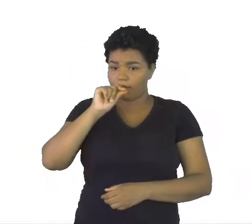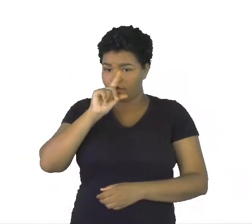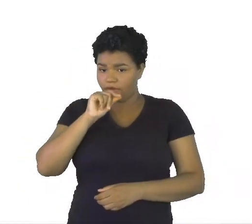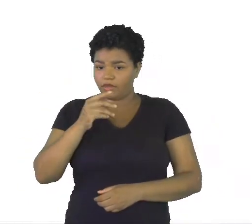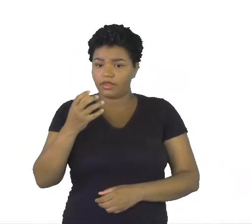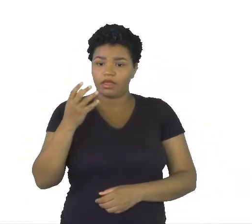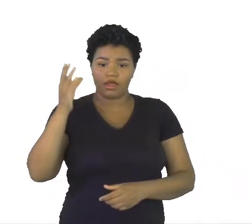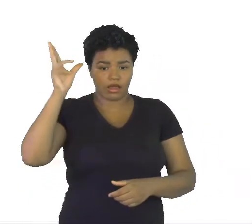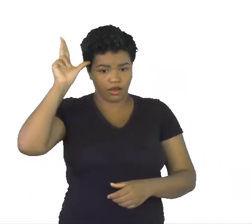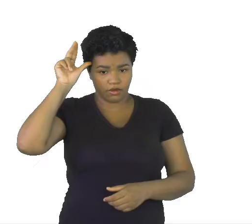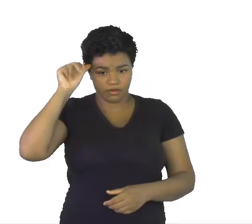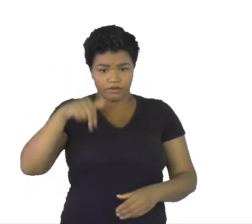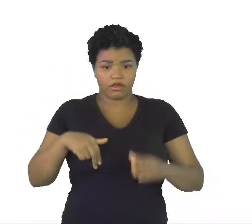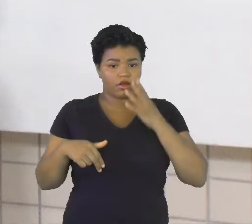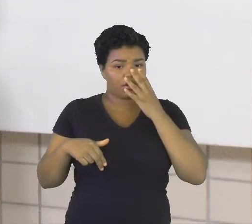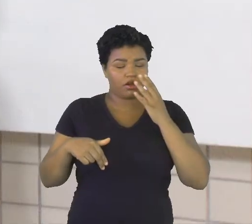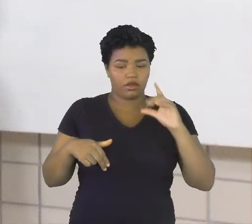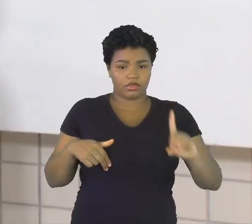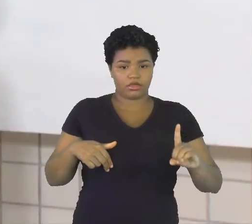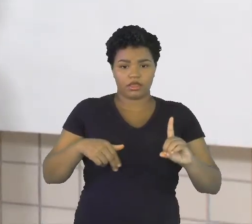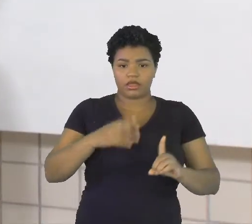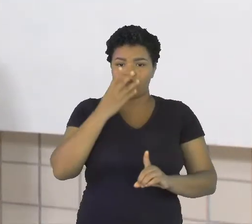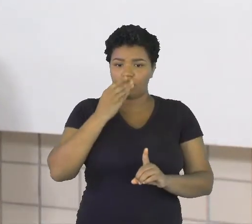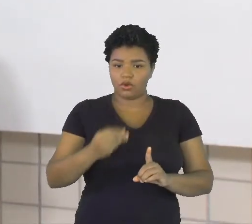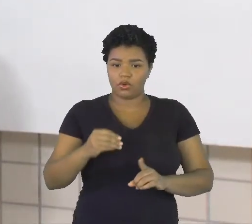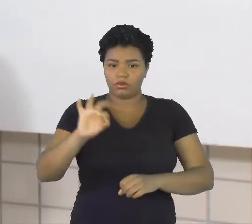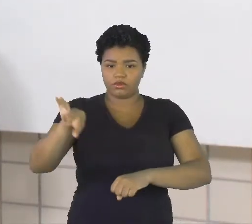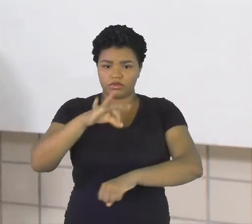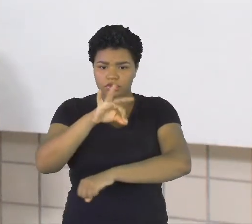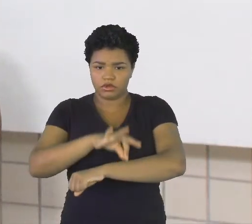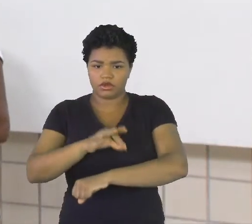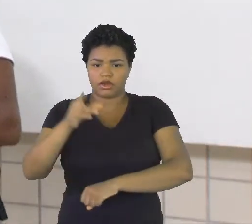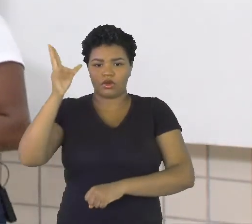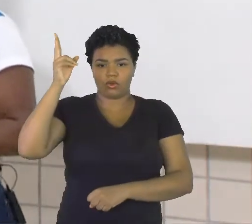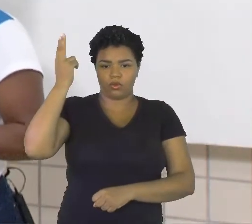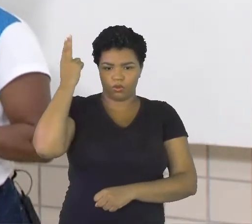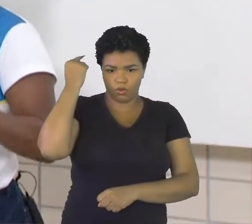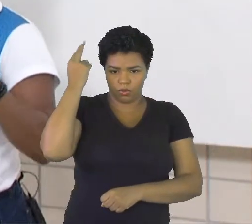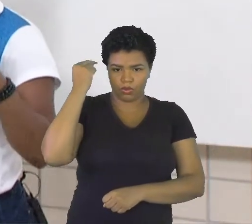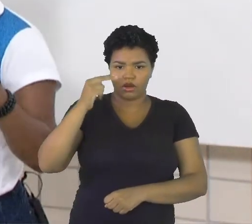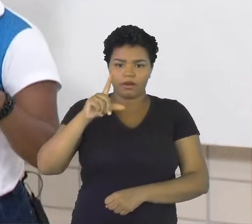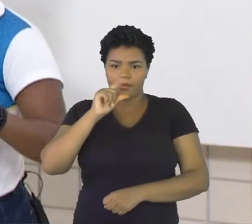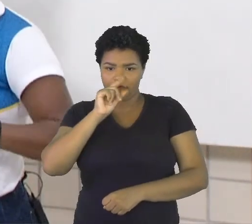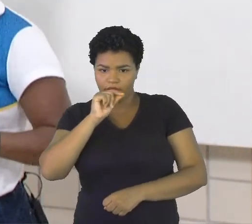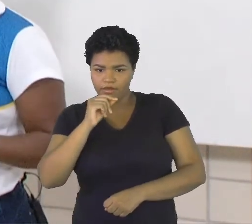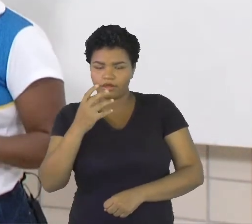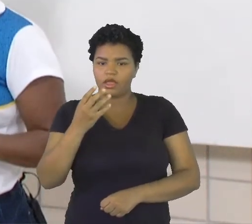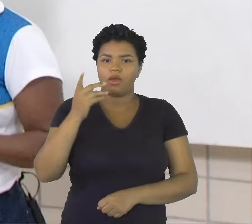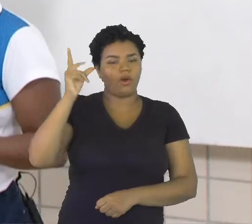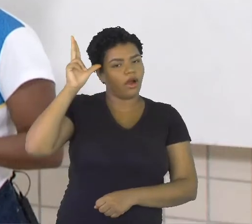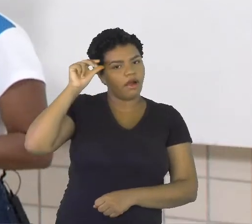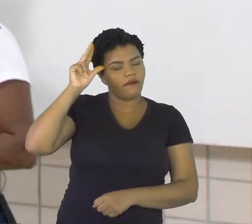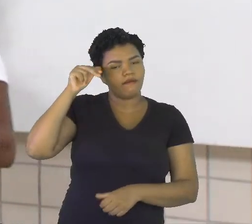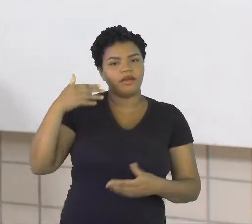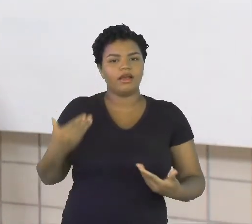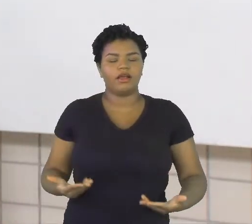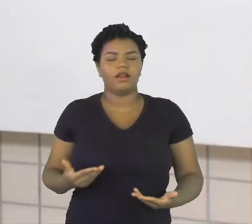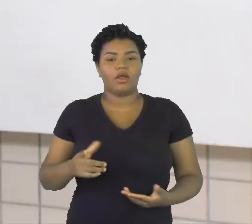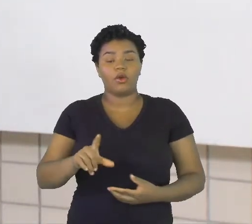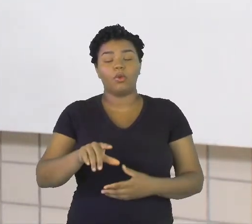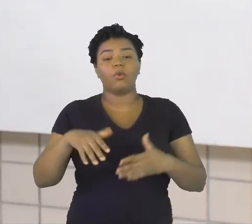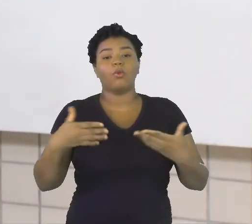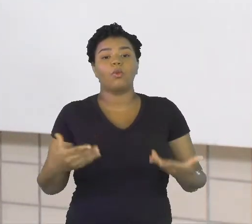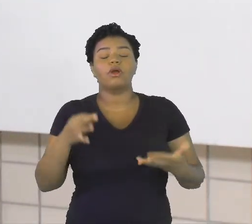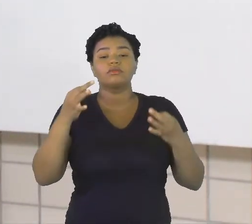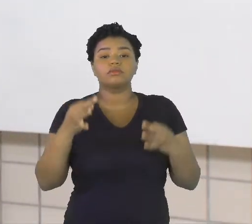pardal e cavalo. E agora, hein? Qual é a alternativa correta?